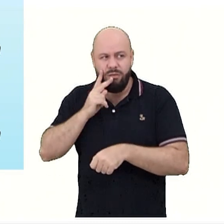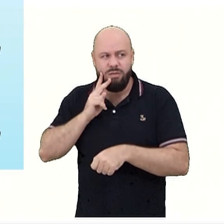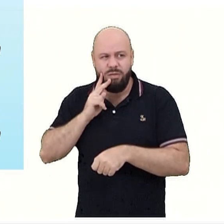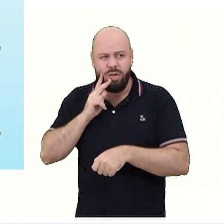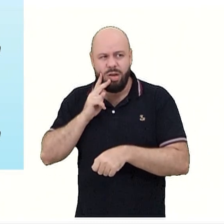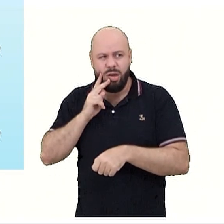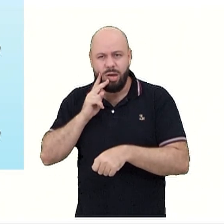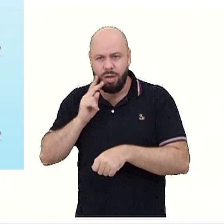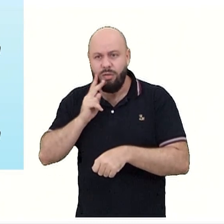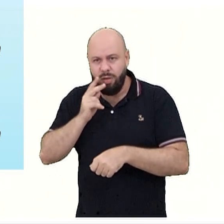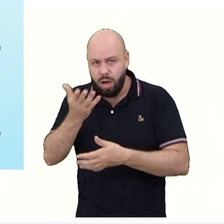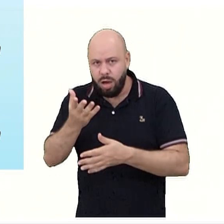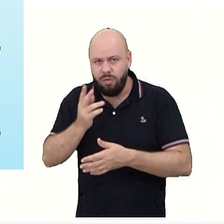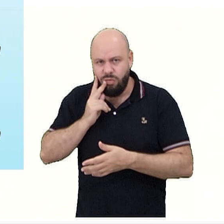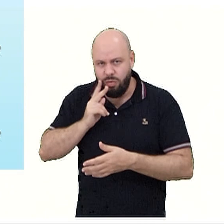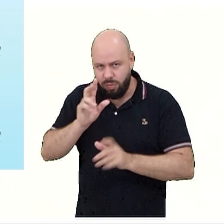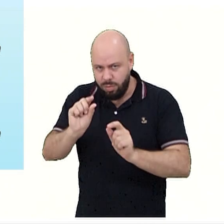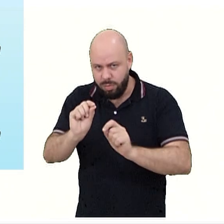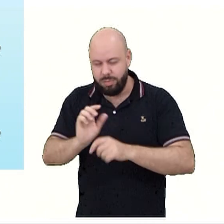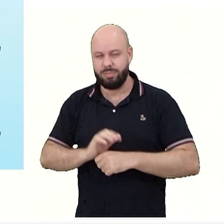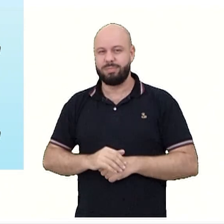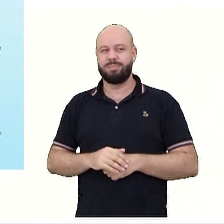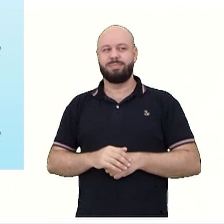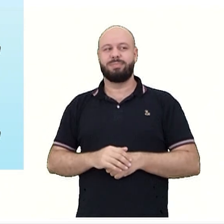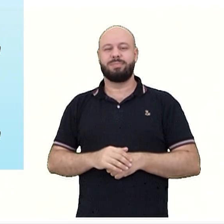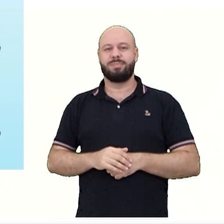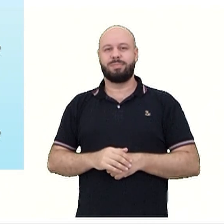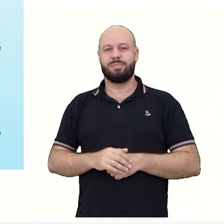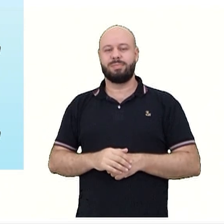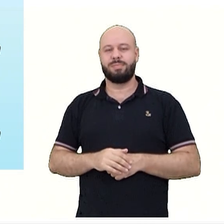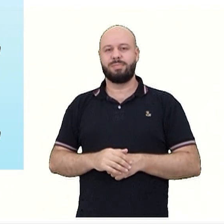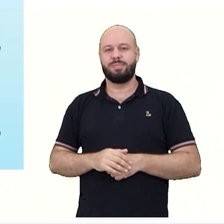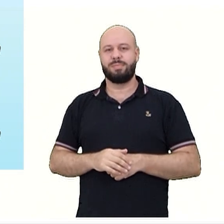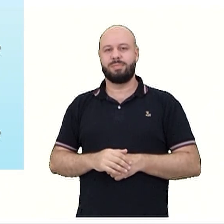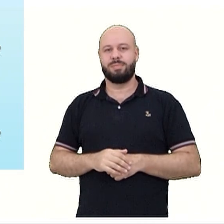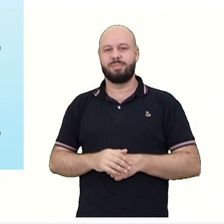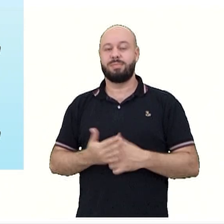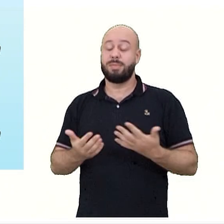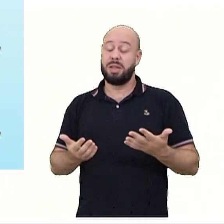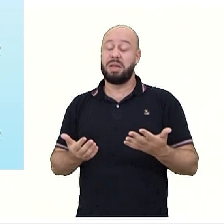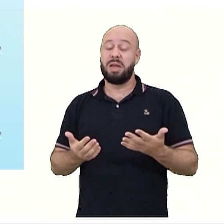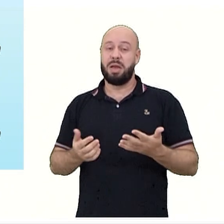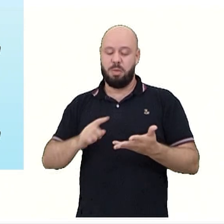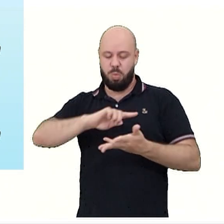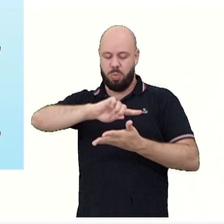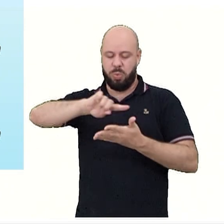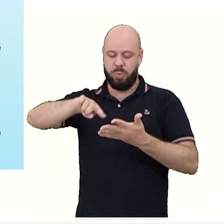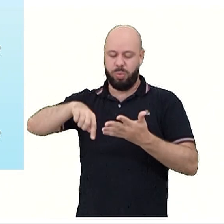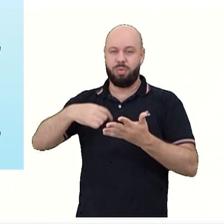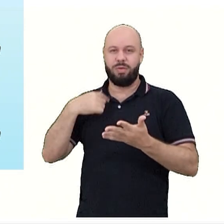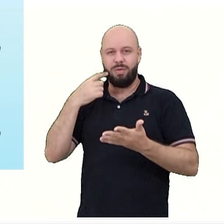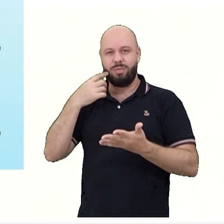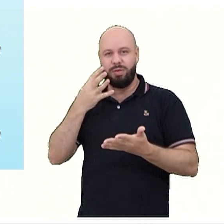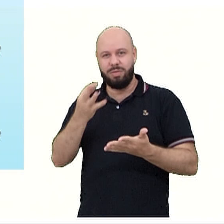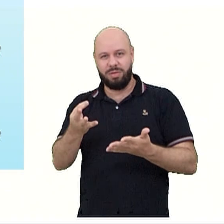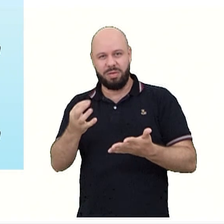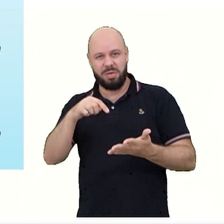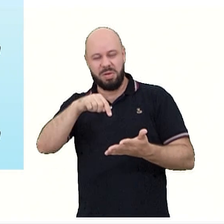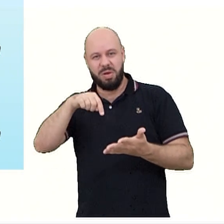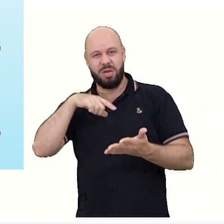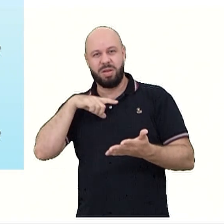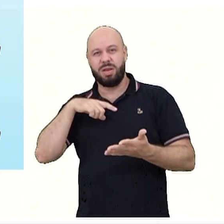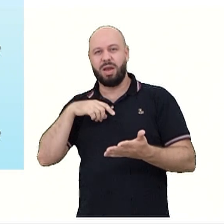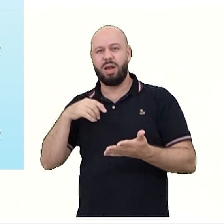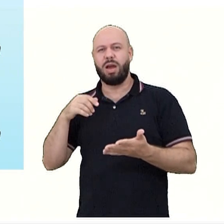tem cerveja. Você gostaria de um pouco de vinho em vez disso? Exatamente. Então, como vocês puderam observar, todos